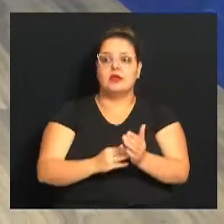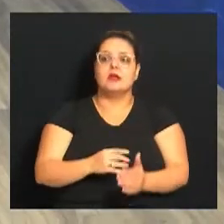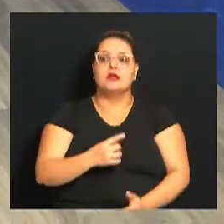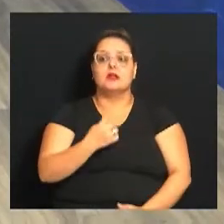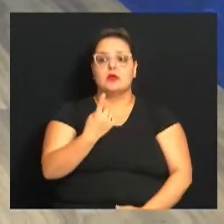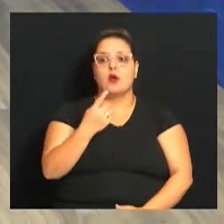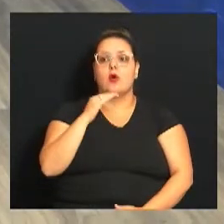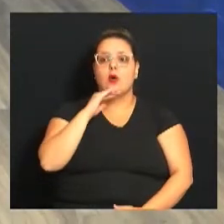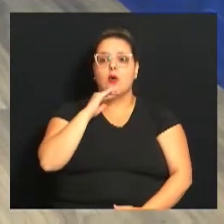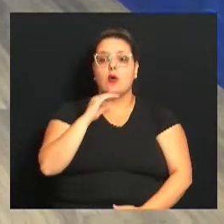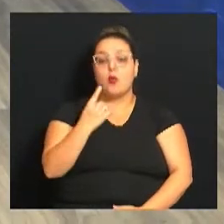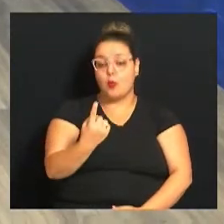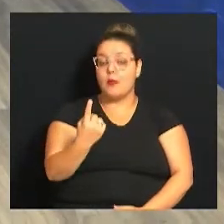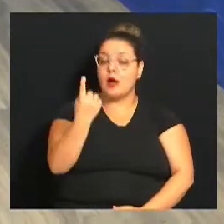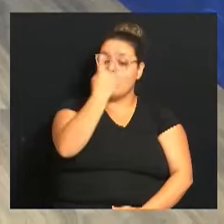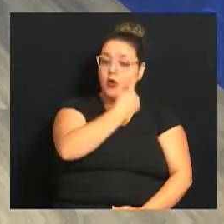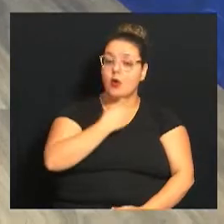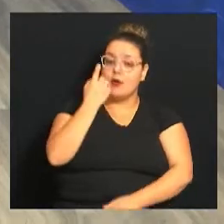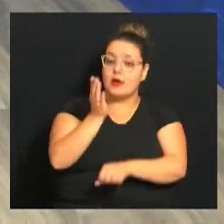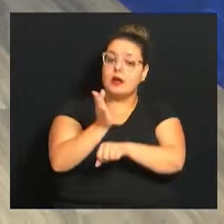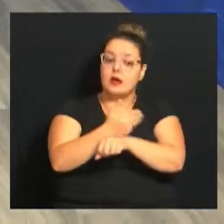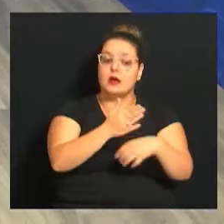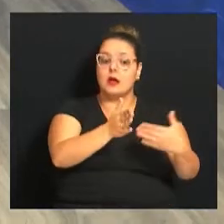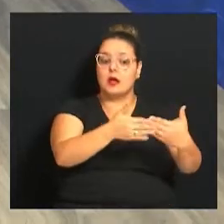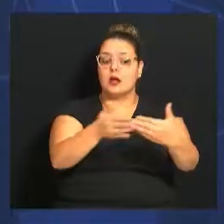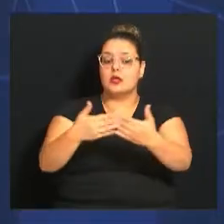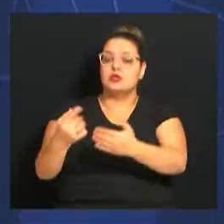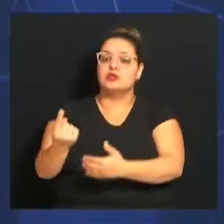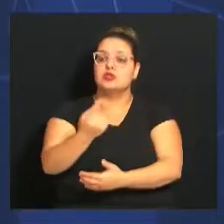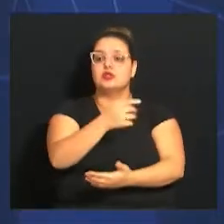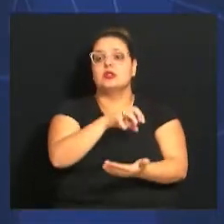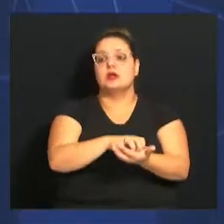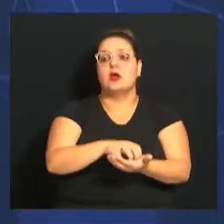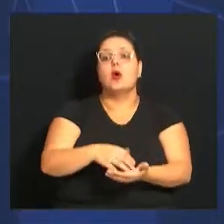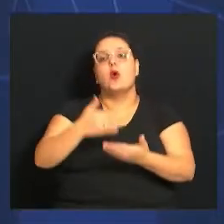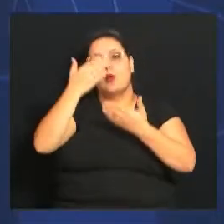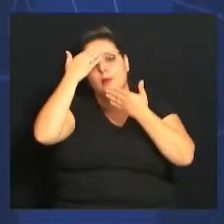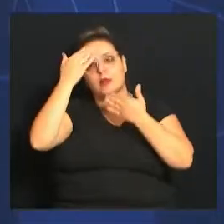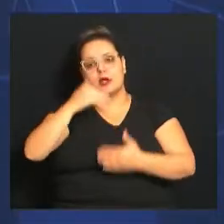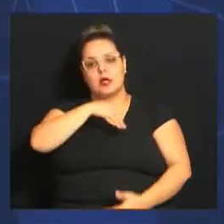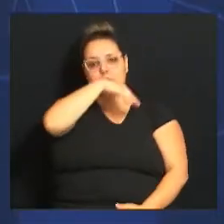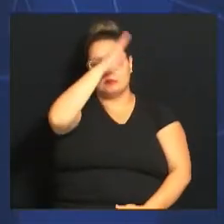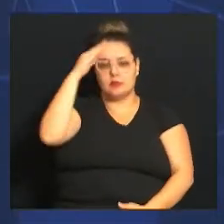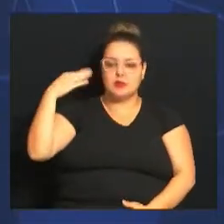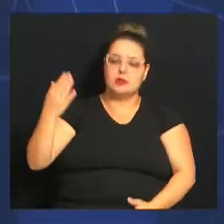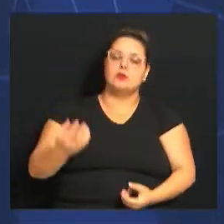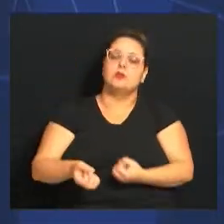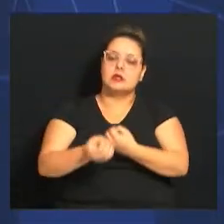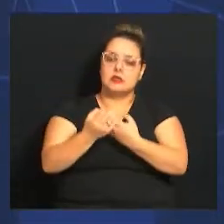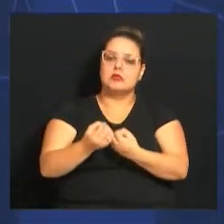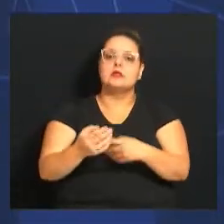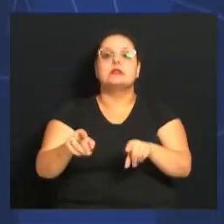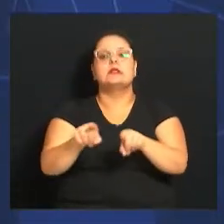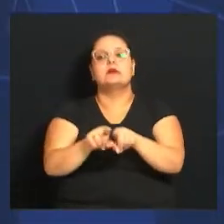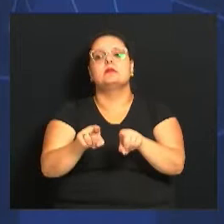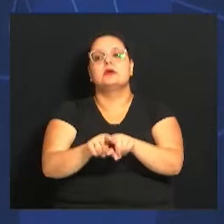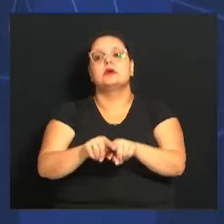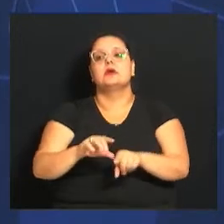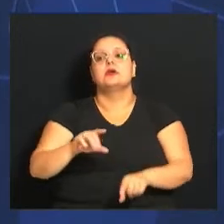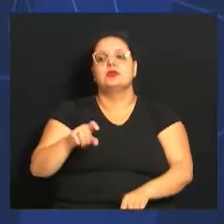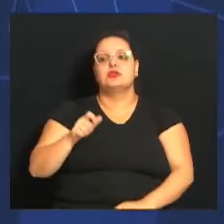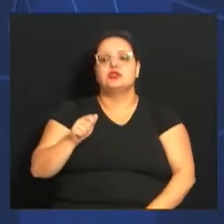hora antes do fechamento de cada centro. Muito obrigado a Mariana Meira por todas as informações e também a Shaula Vizelli,